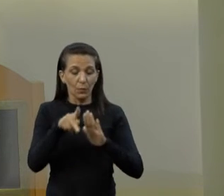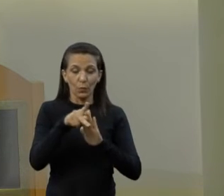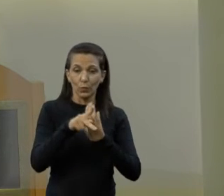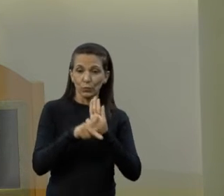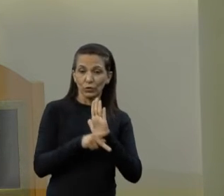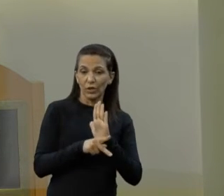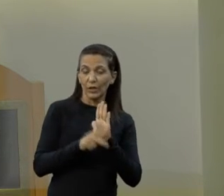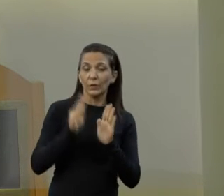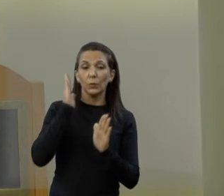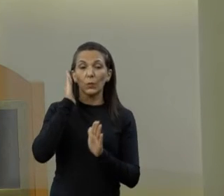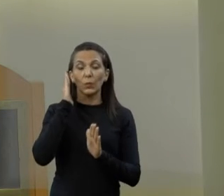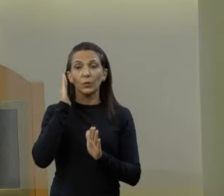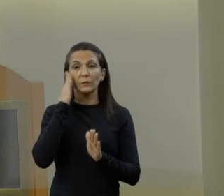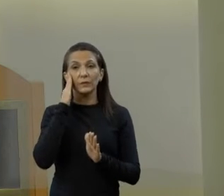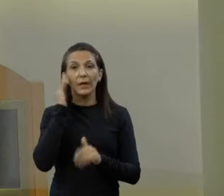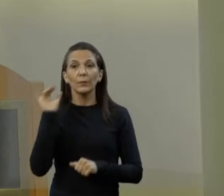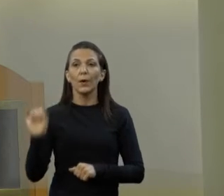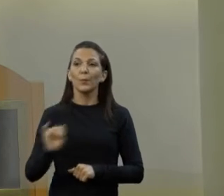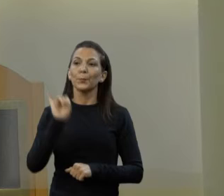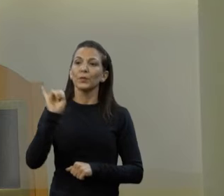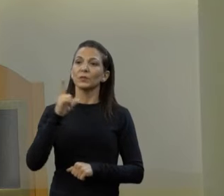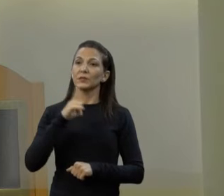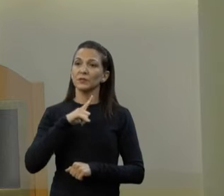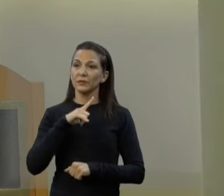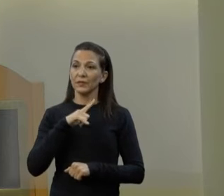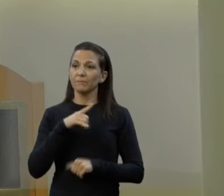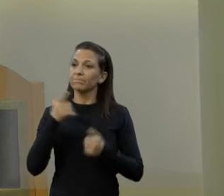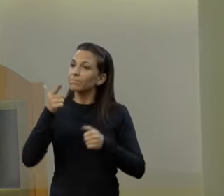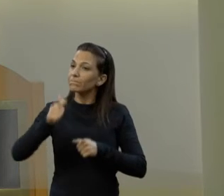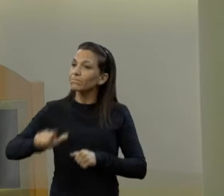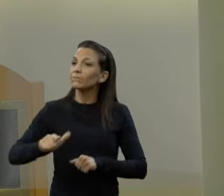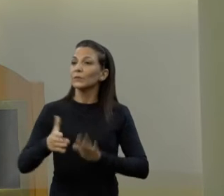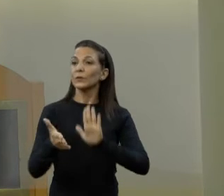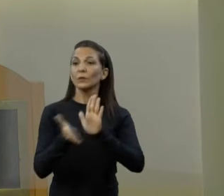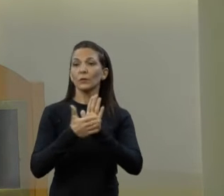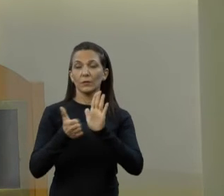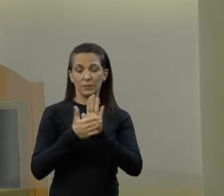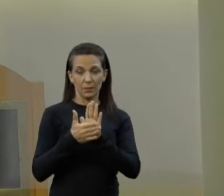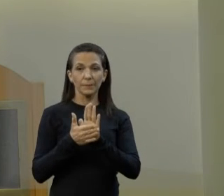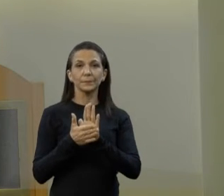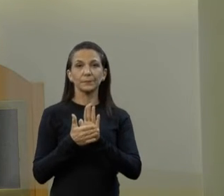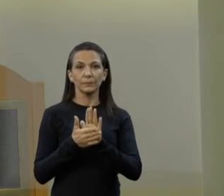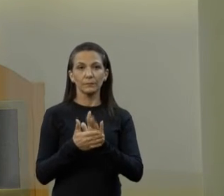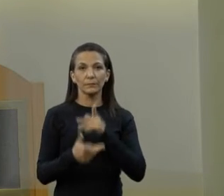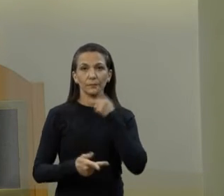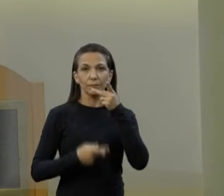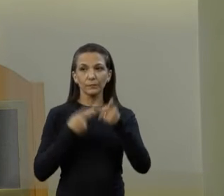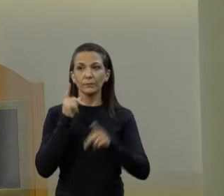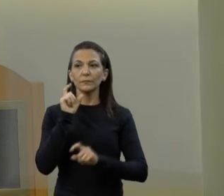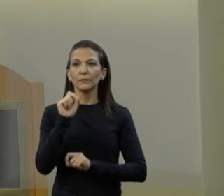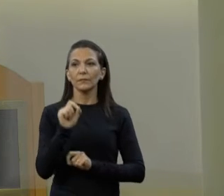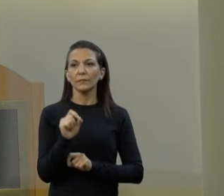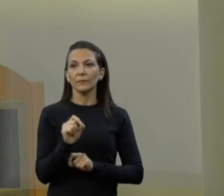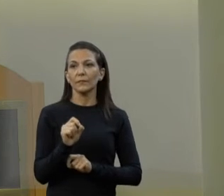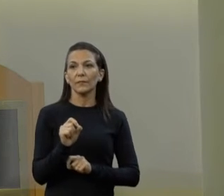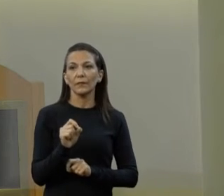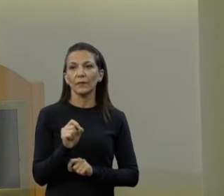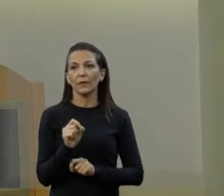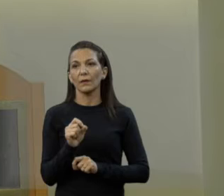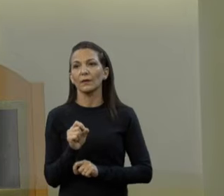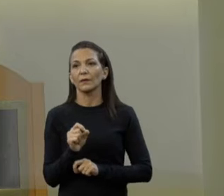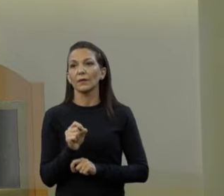importância desse projeto e mais uma vez quero ressaltar aqui o que o